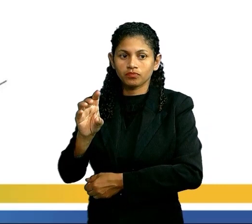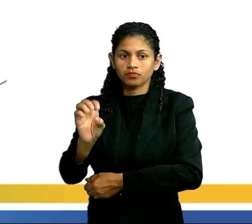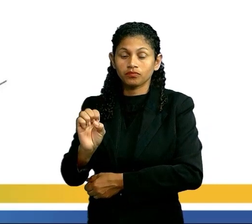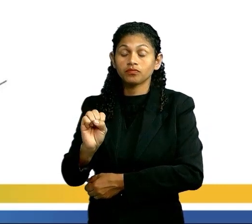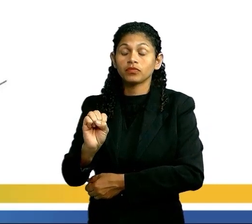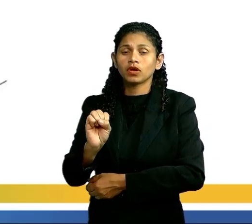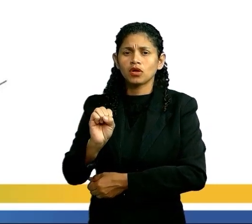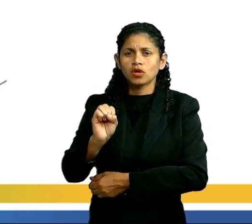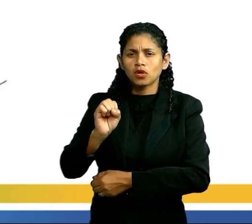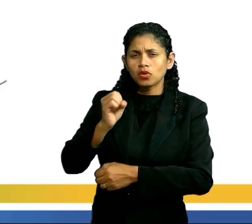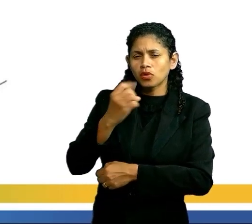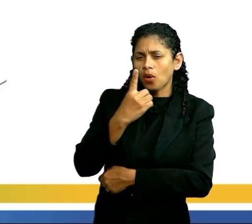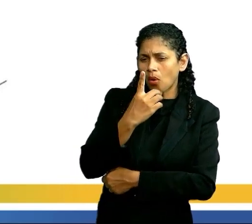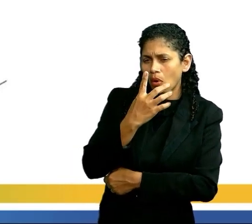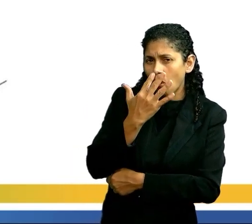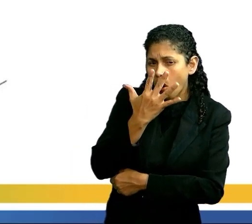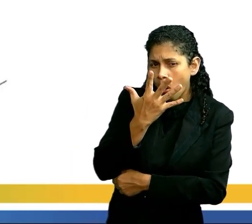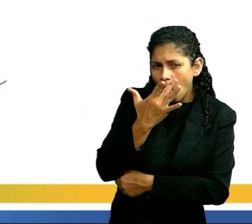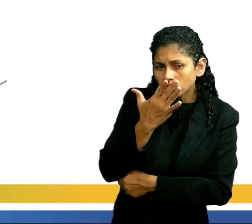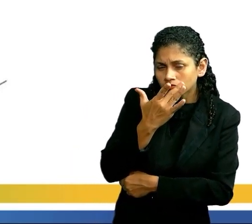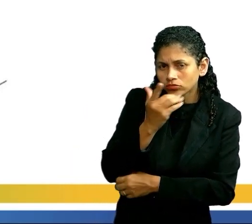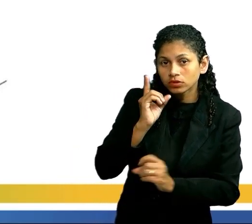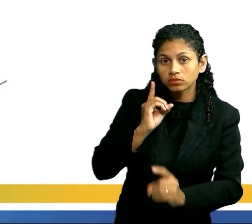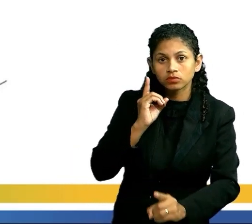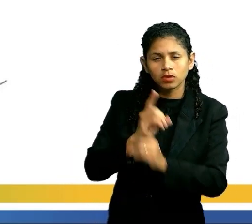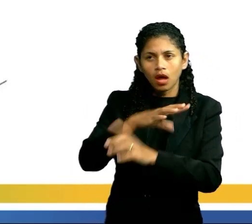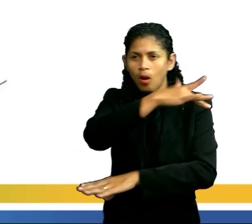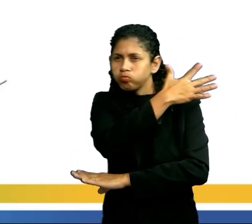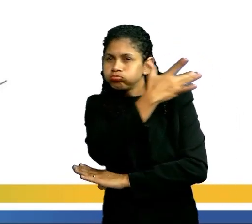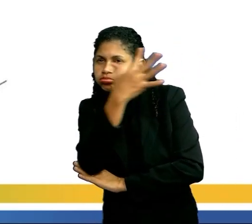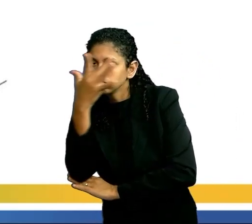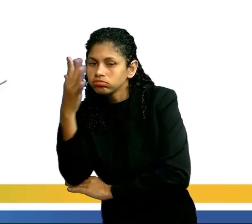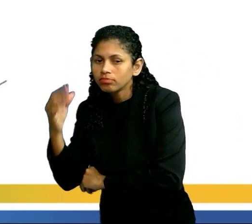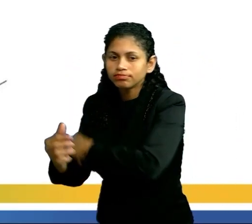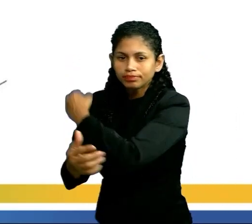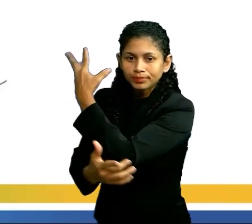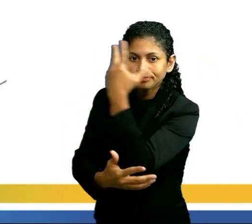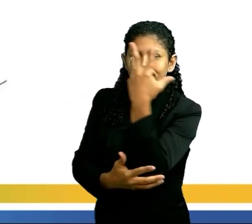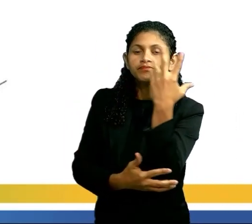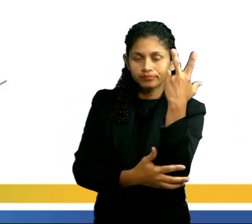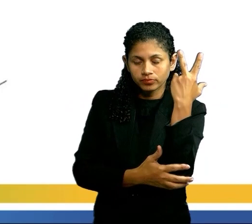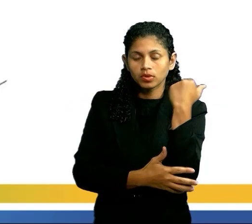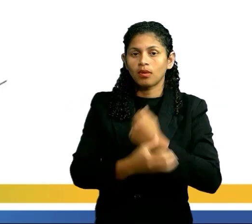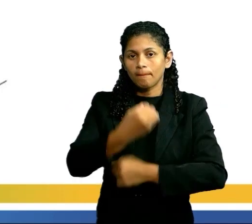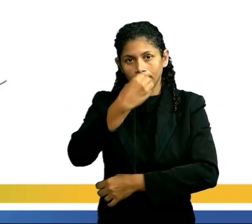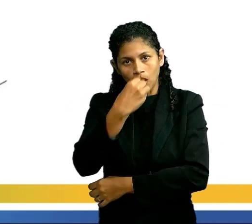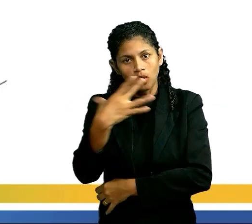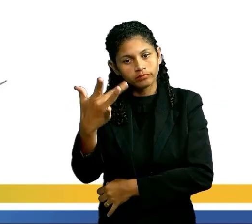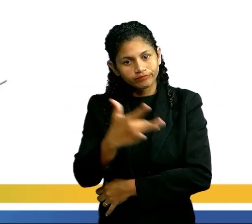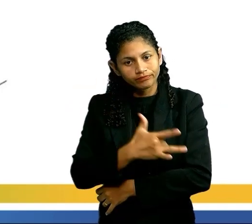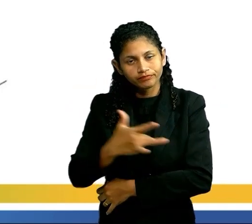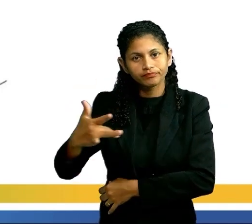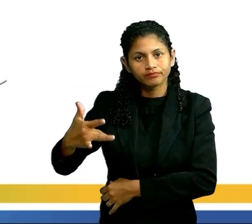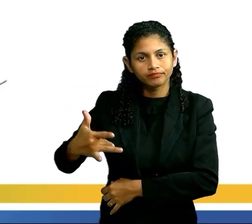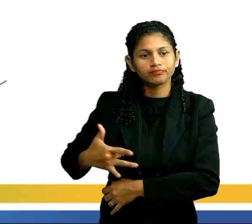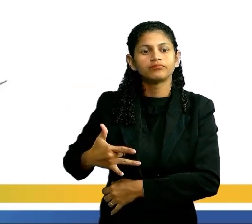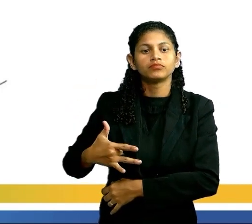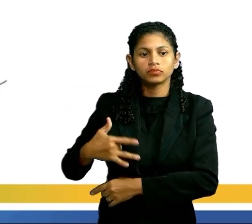são pigmentos encontrados na natureza e trazem benefícios para a saúde por sua